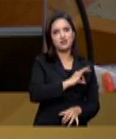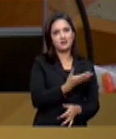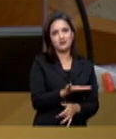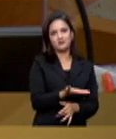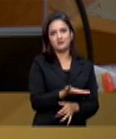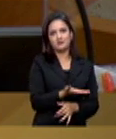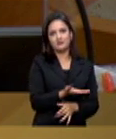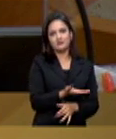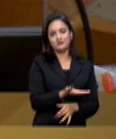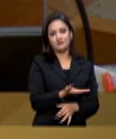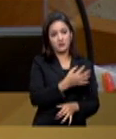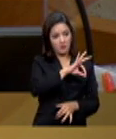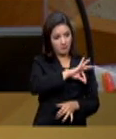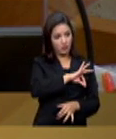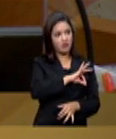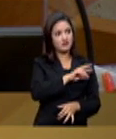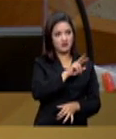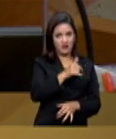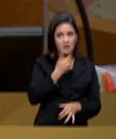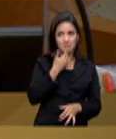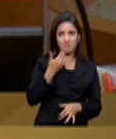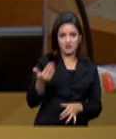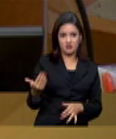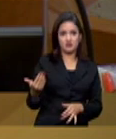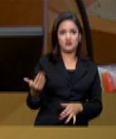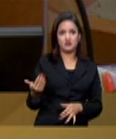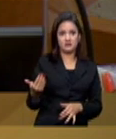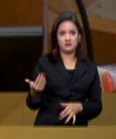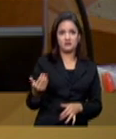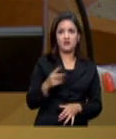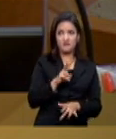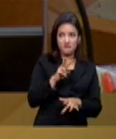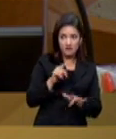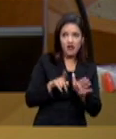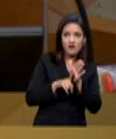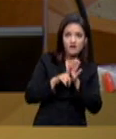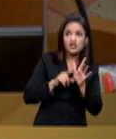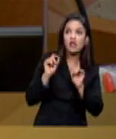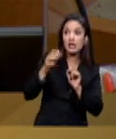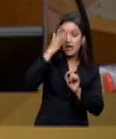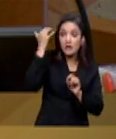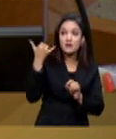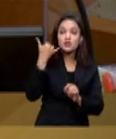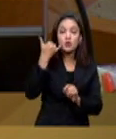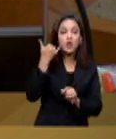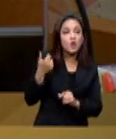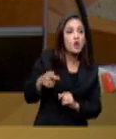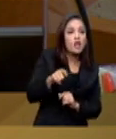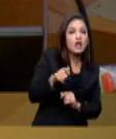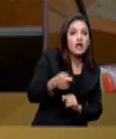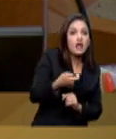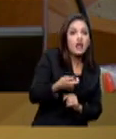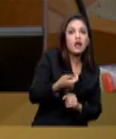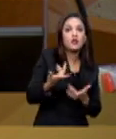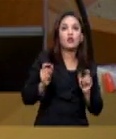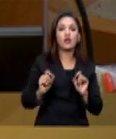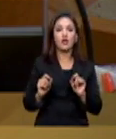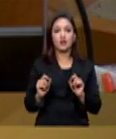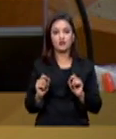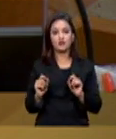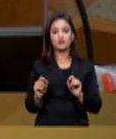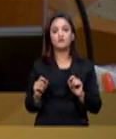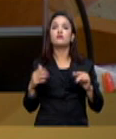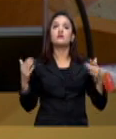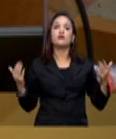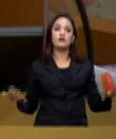princípio. Não é? A polícia que fará esse tipo de investigação, não é? Sem, com os procedimentos que